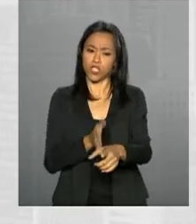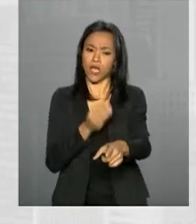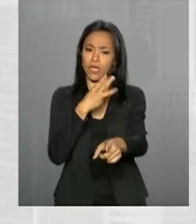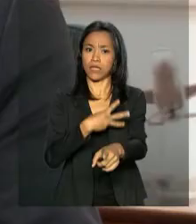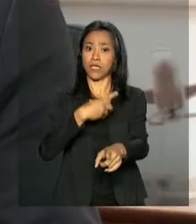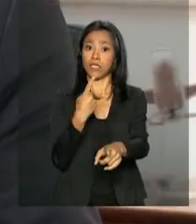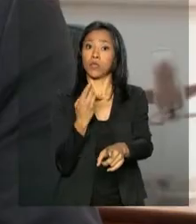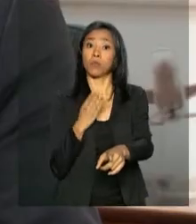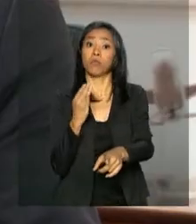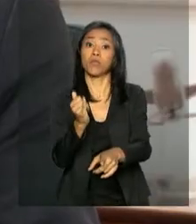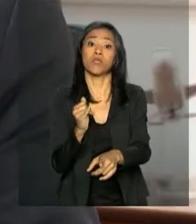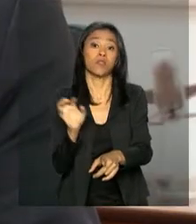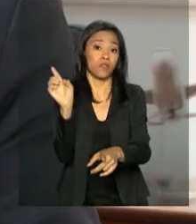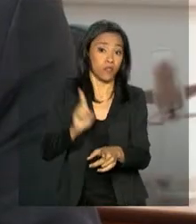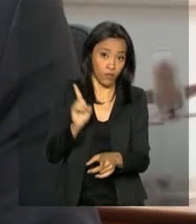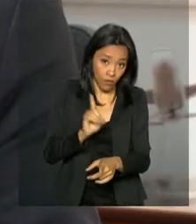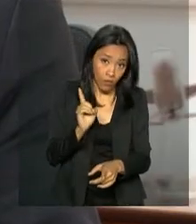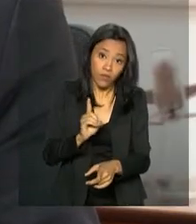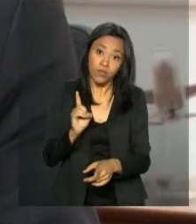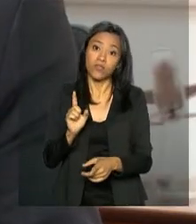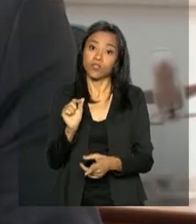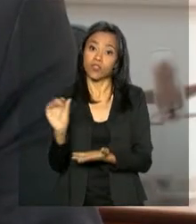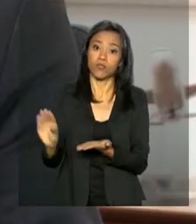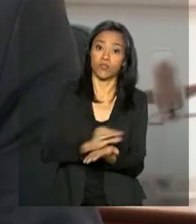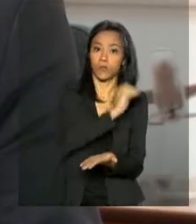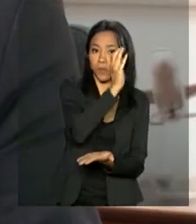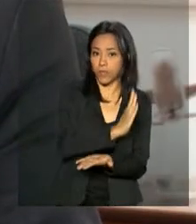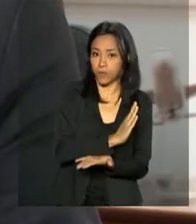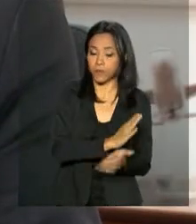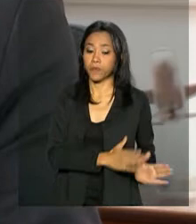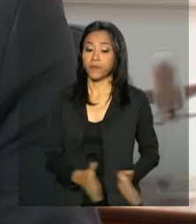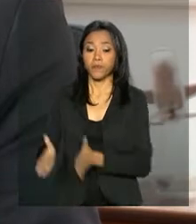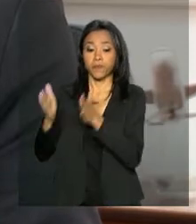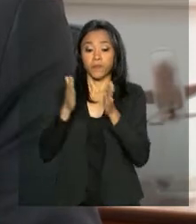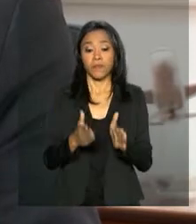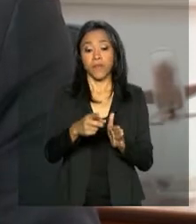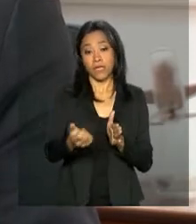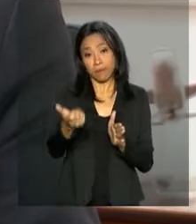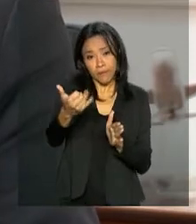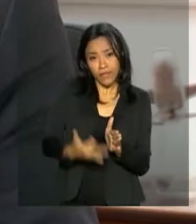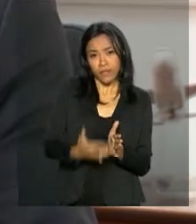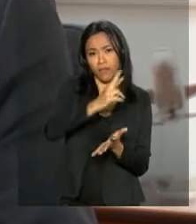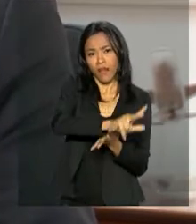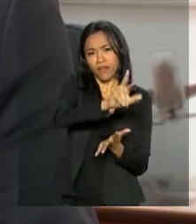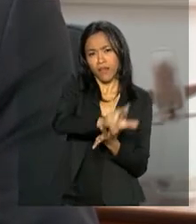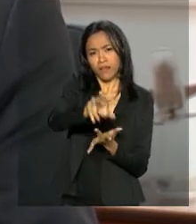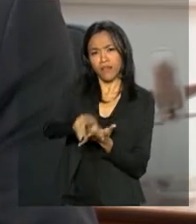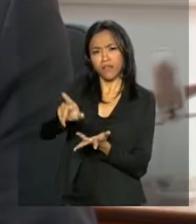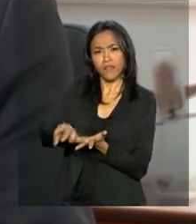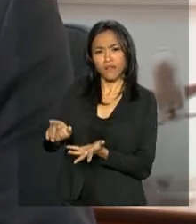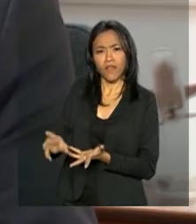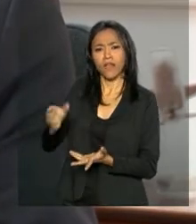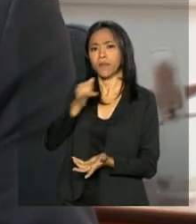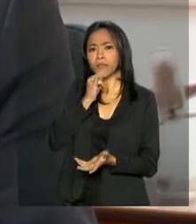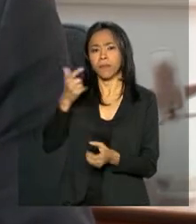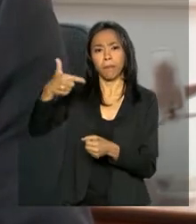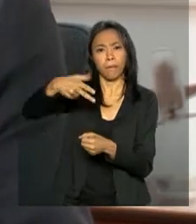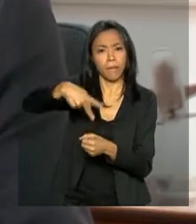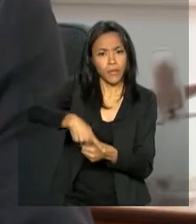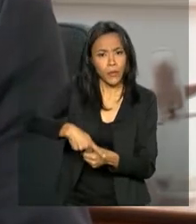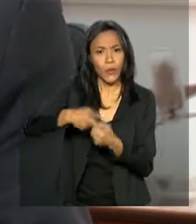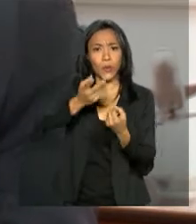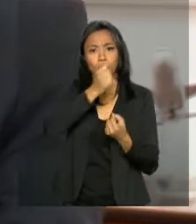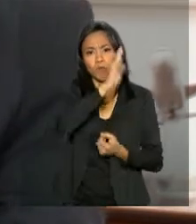dólares é um comércio é relativa bastante diversificado ele abrange tanto matérias primas por exemplo petróleo o brasil